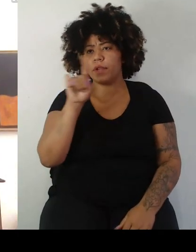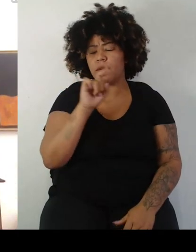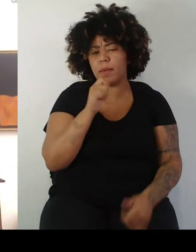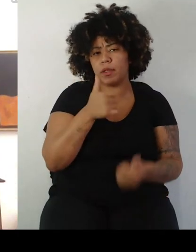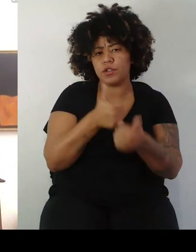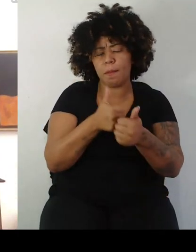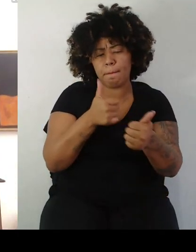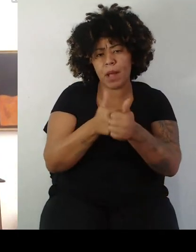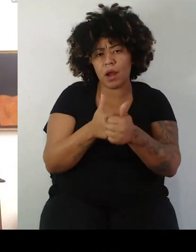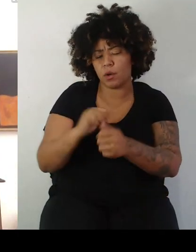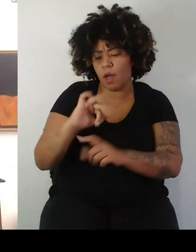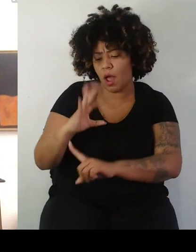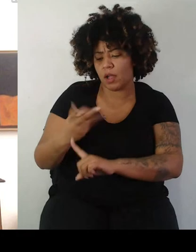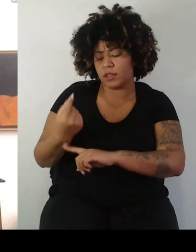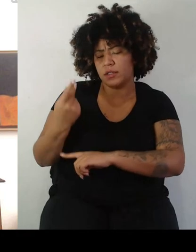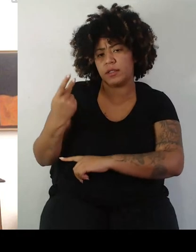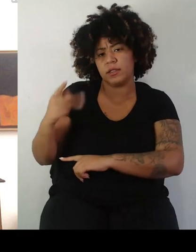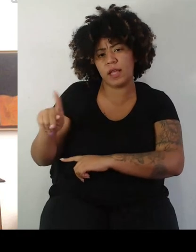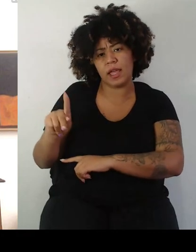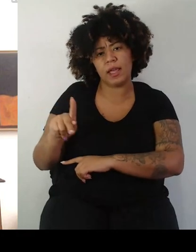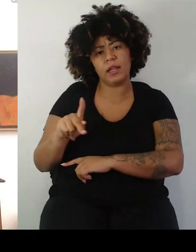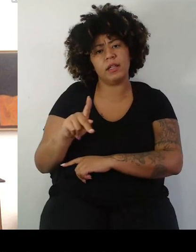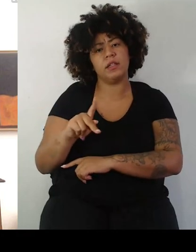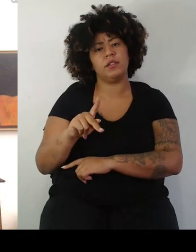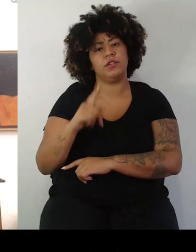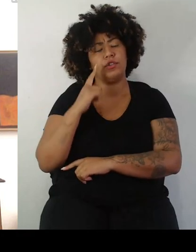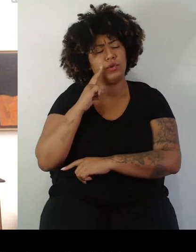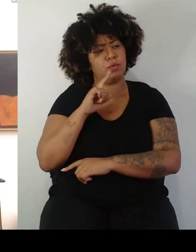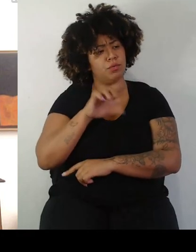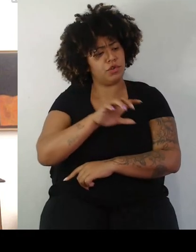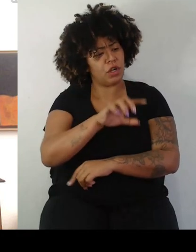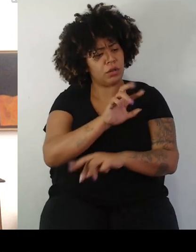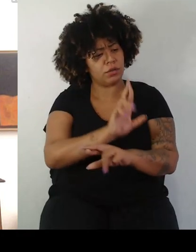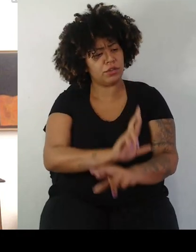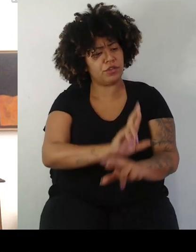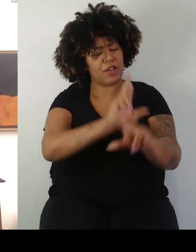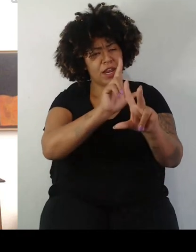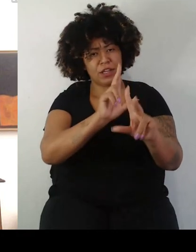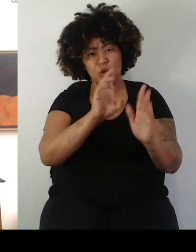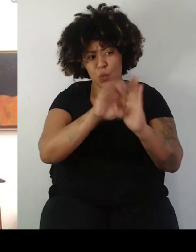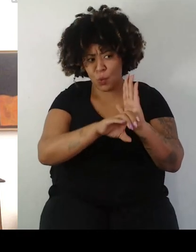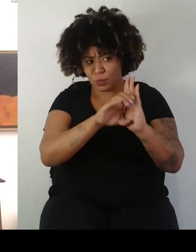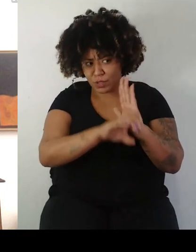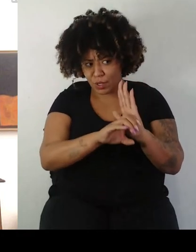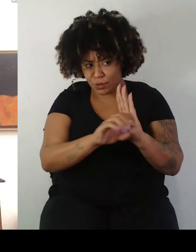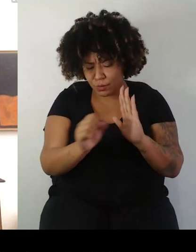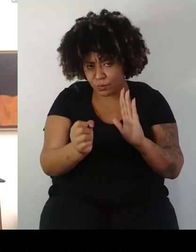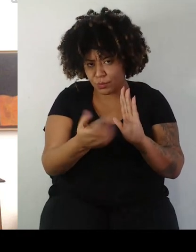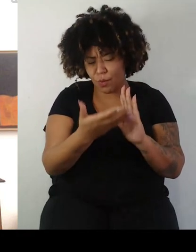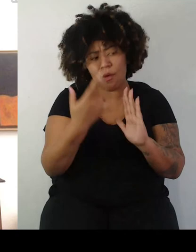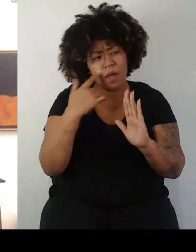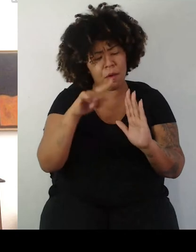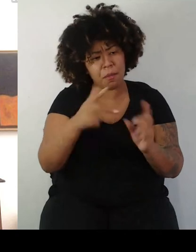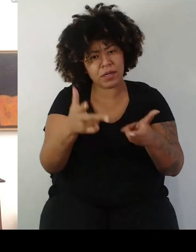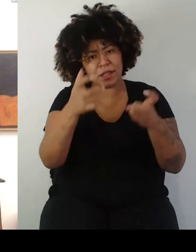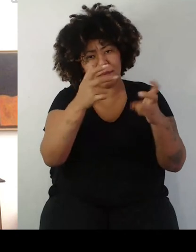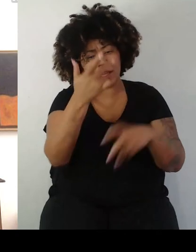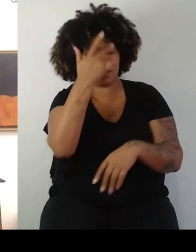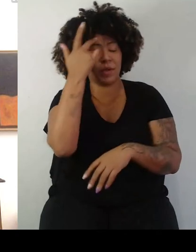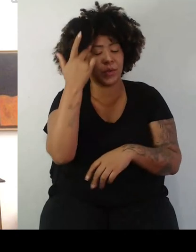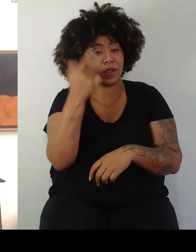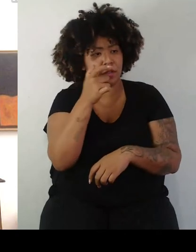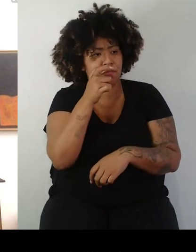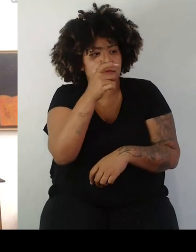bacon a partir de uma outra perspectiva a partir de outra conceito Foi algo que atraiu muito a atenção das pessoas